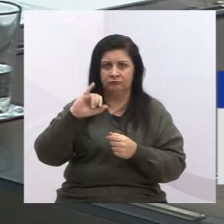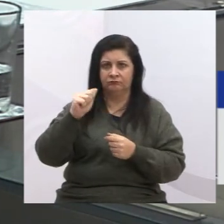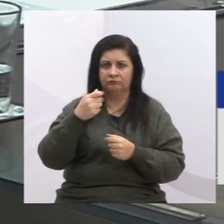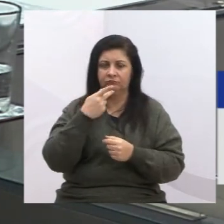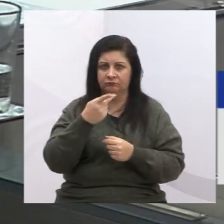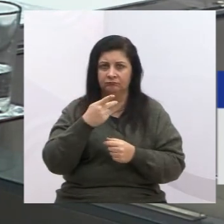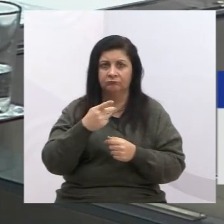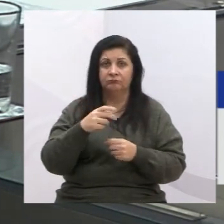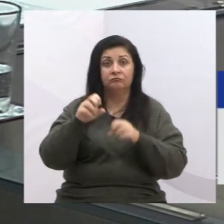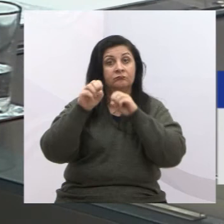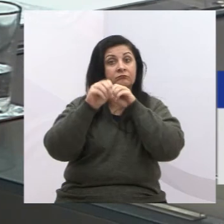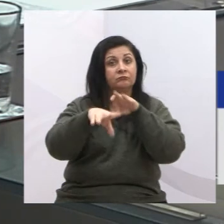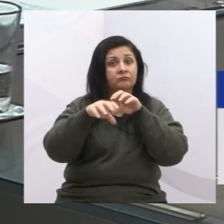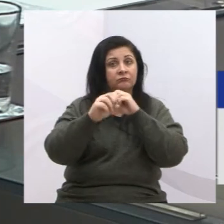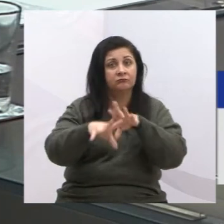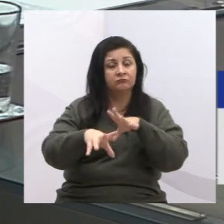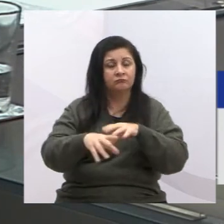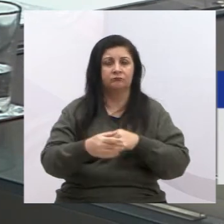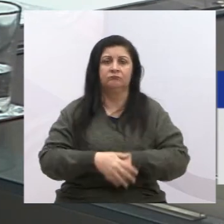educação